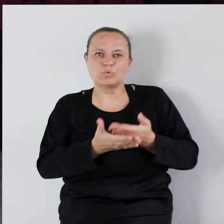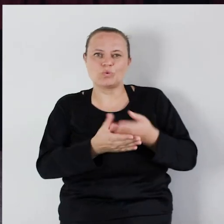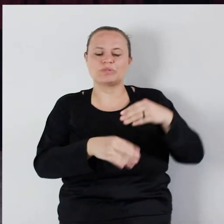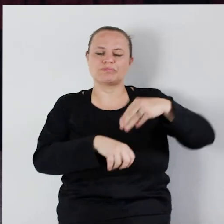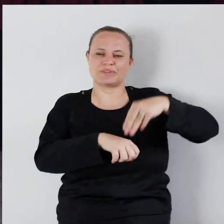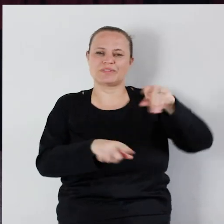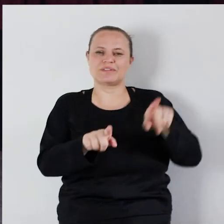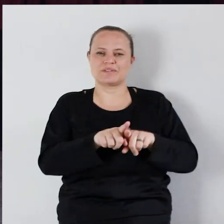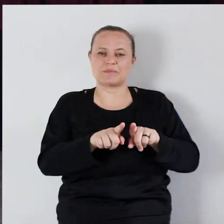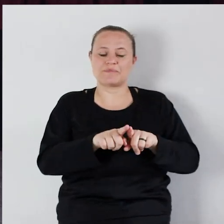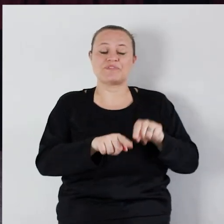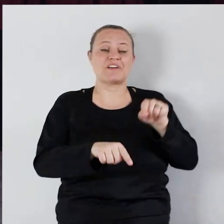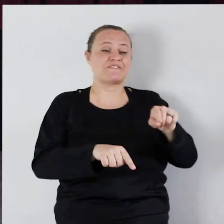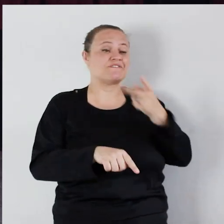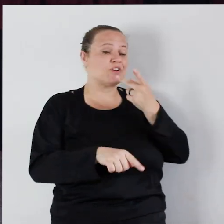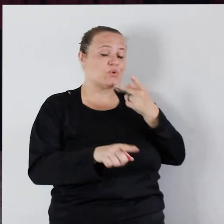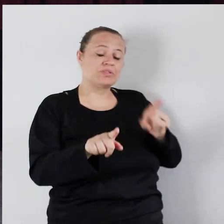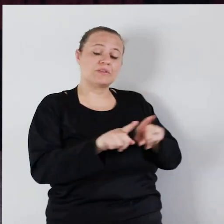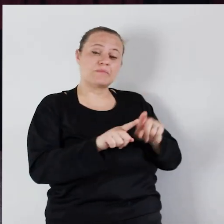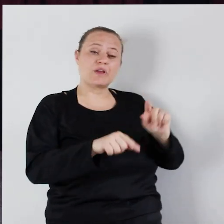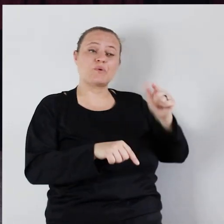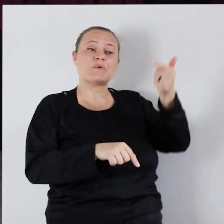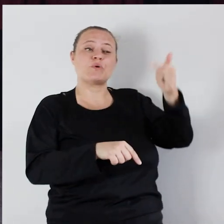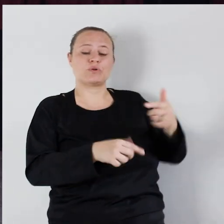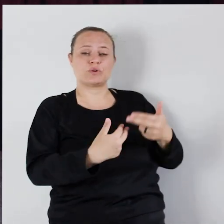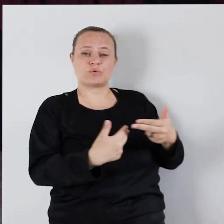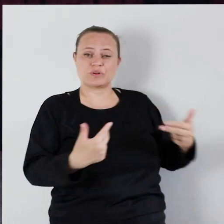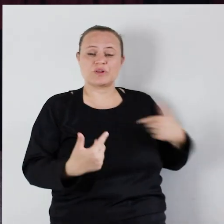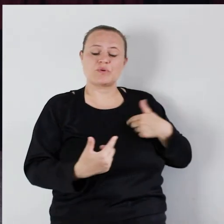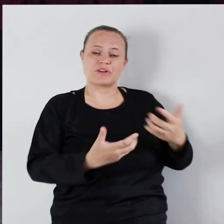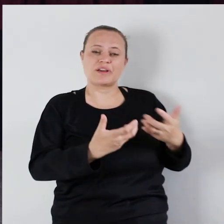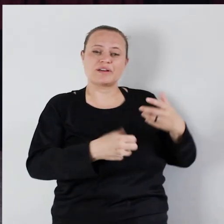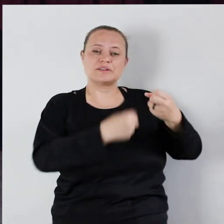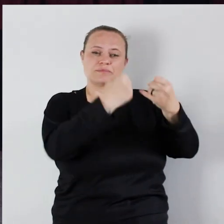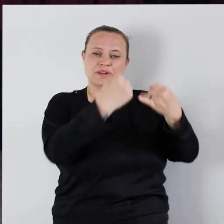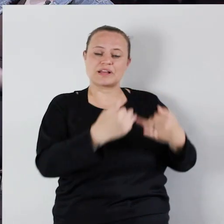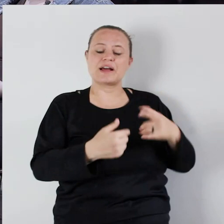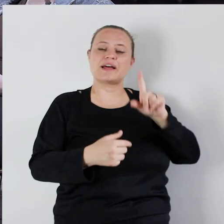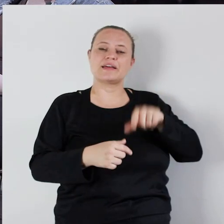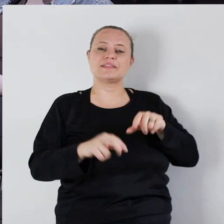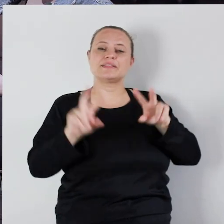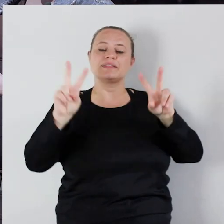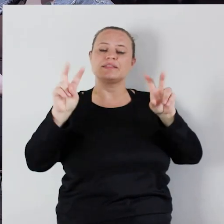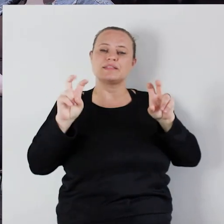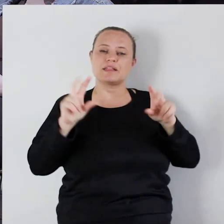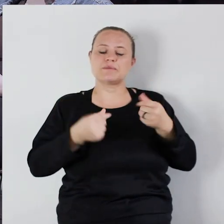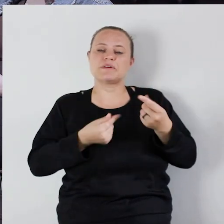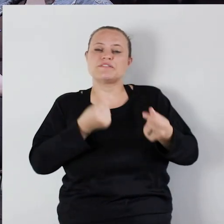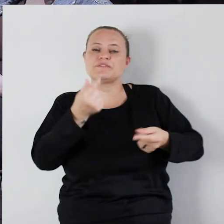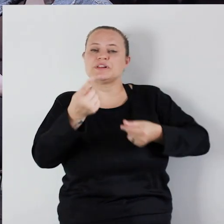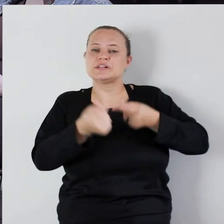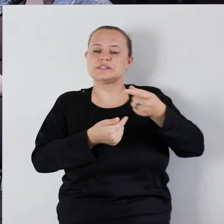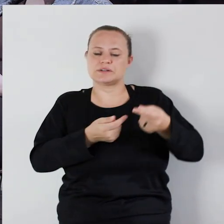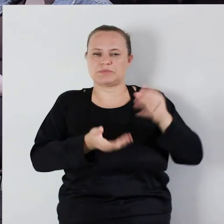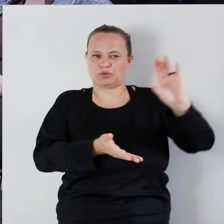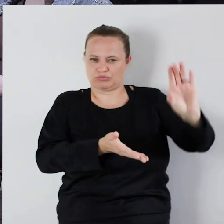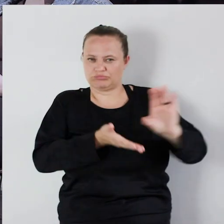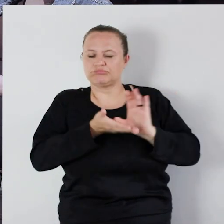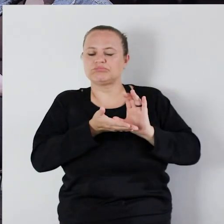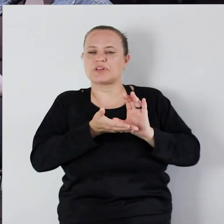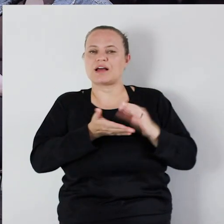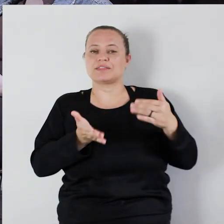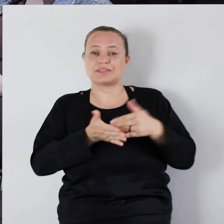incrível também, que a Aline né, também analisa. E você tocou num outro ponto que eu queria